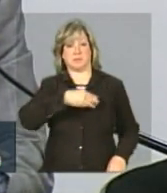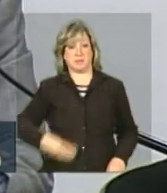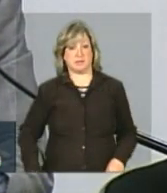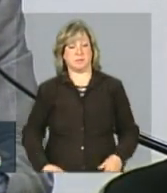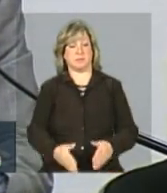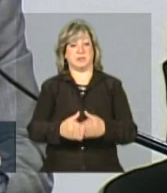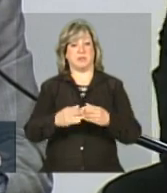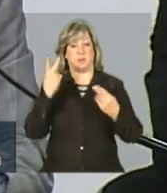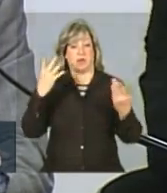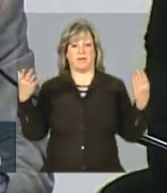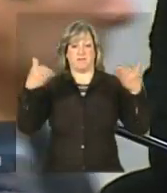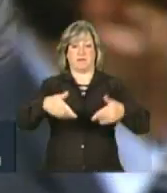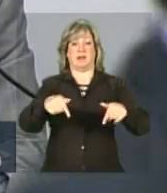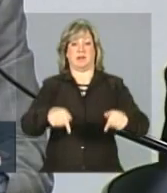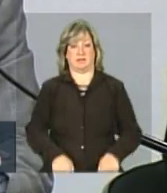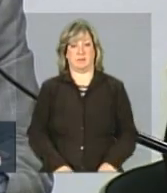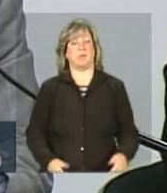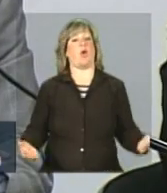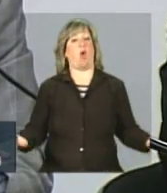nós teríamos